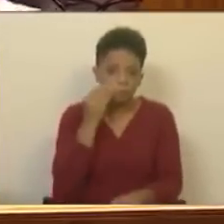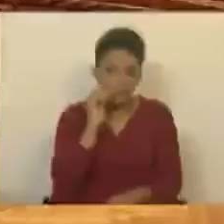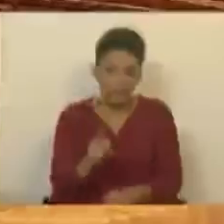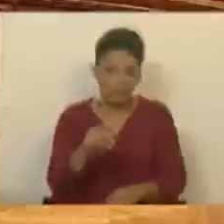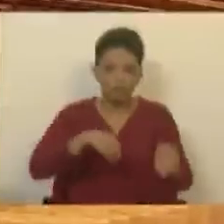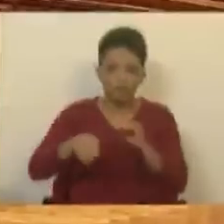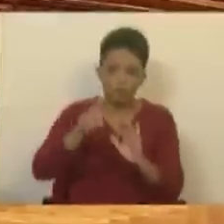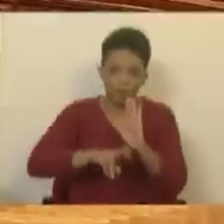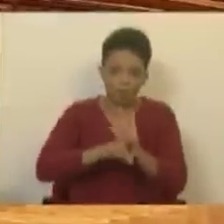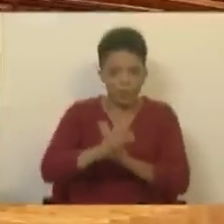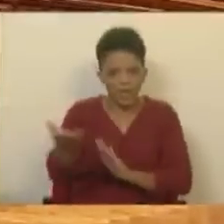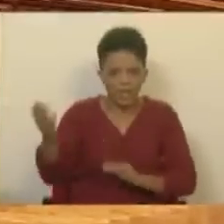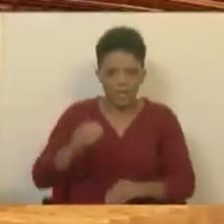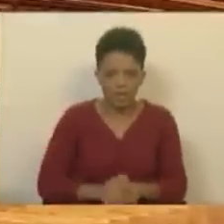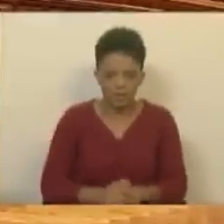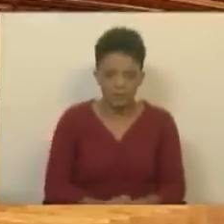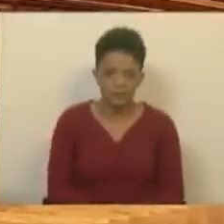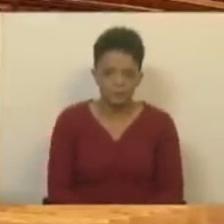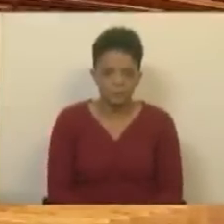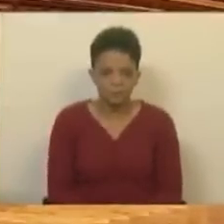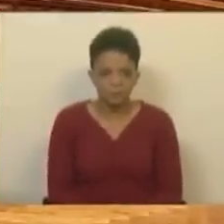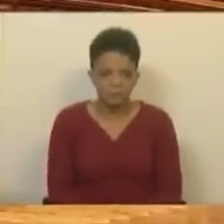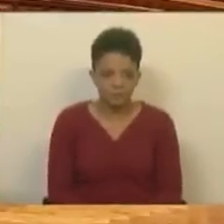regra do jogo